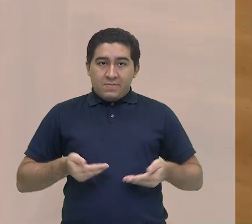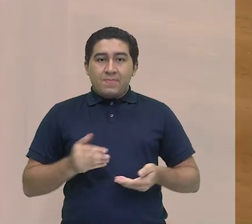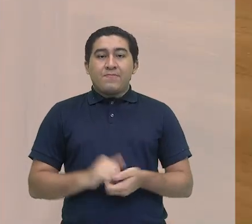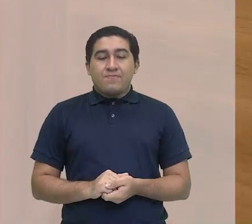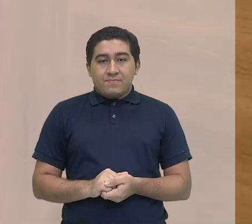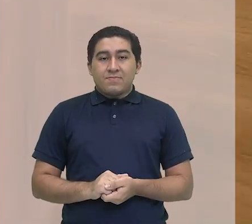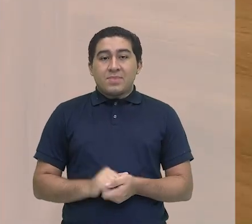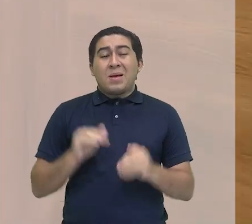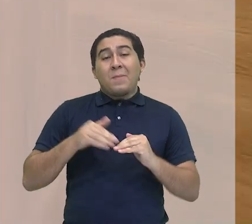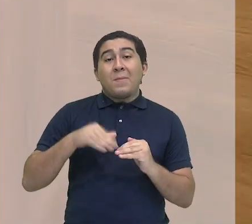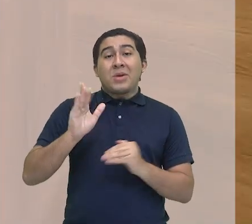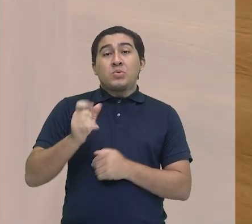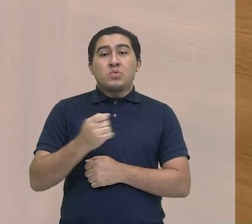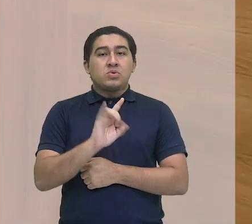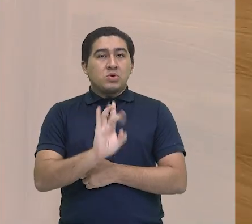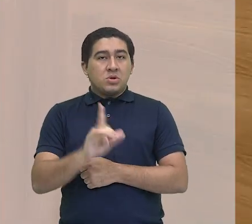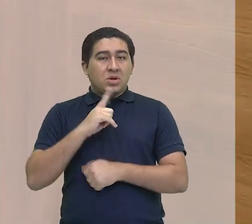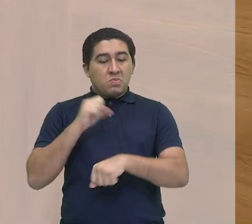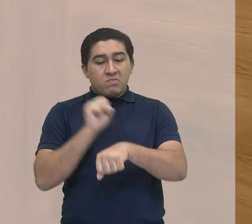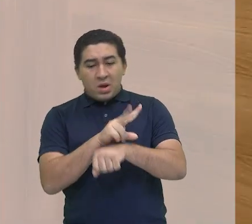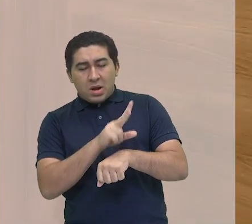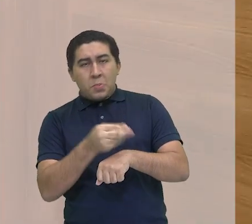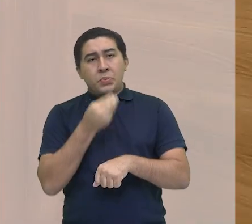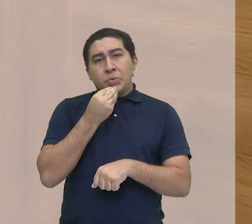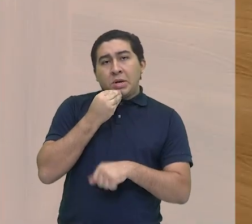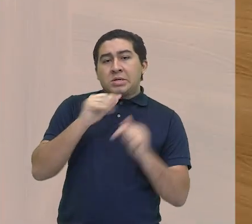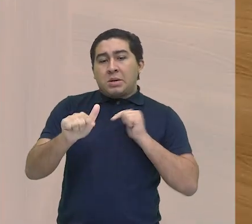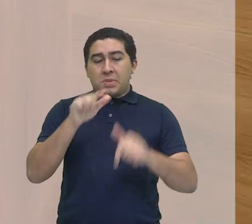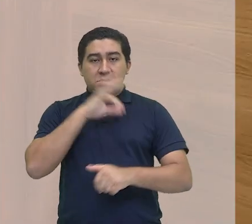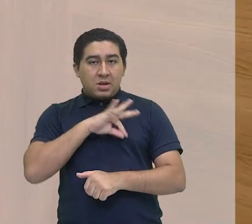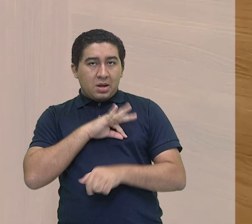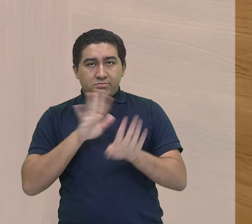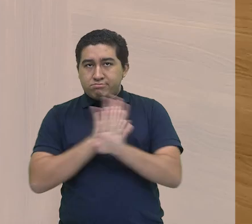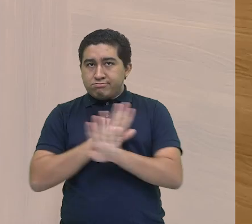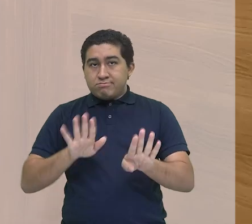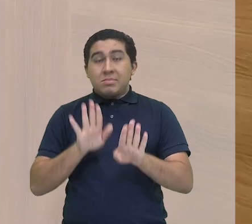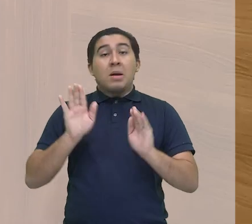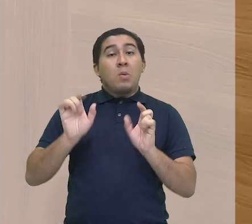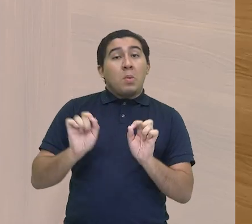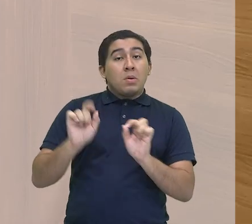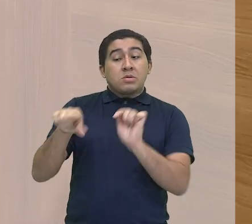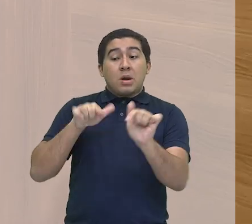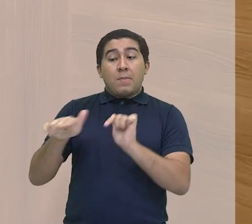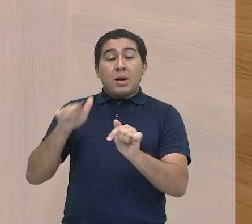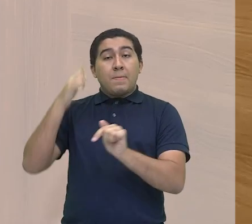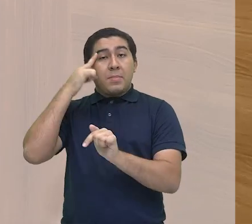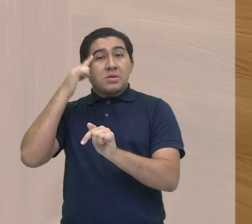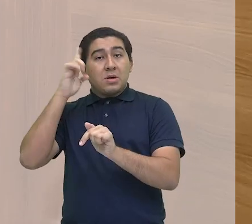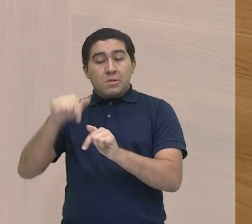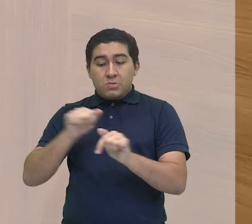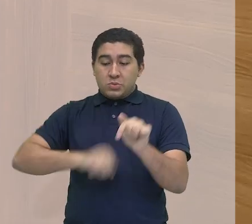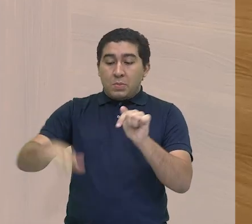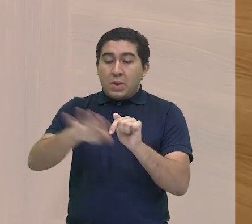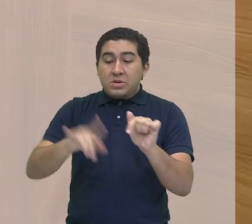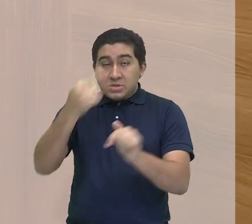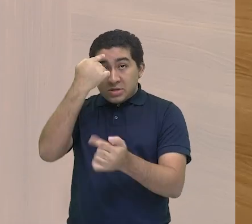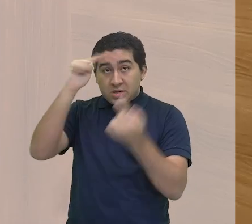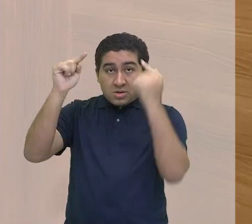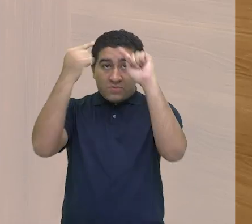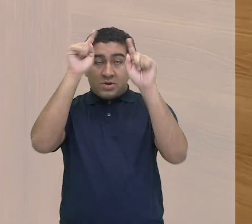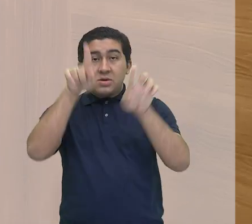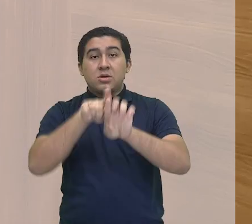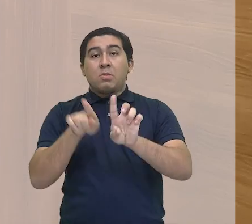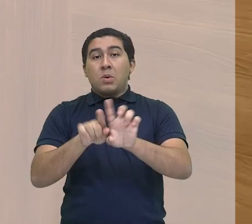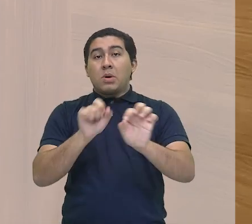vai além de um emprego ou um local onde eu recebo o meu salário. Para mim, o mundo do trabalho é um espaço de criatividade